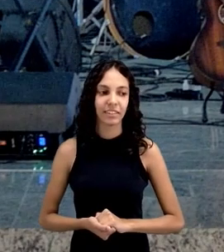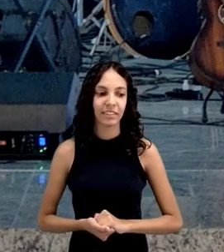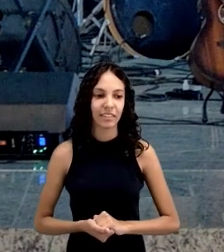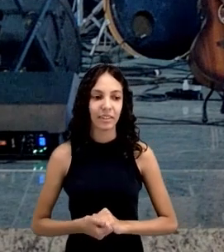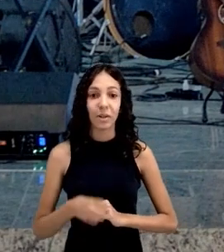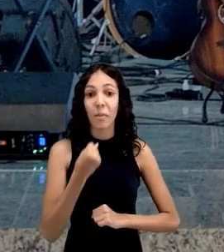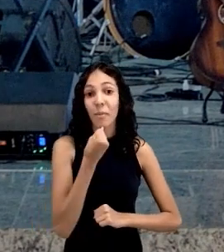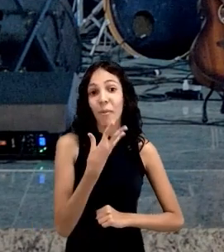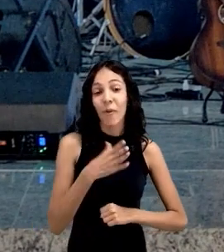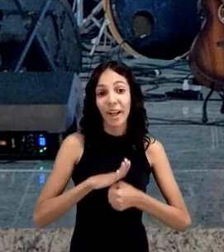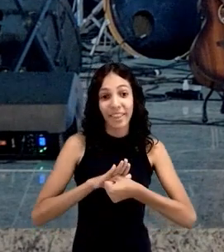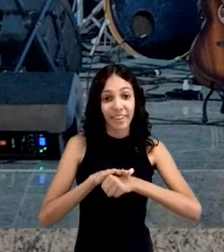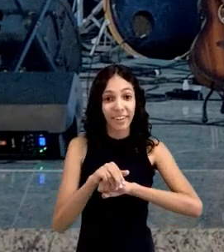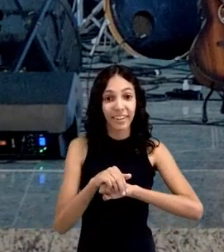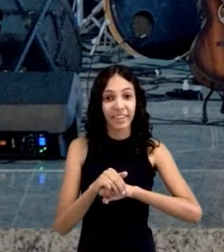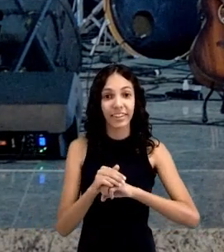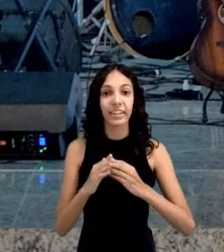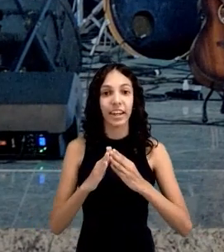Graça e paz.